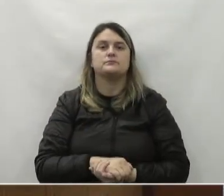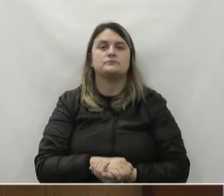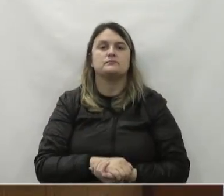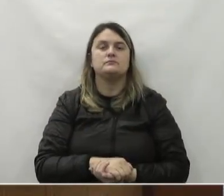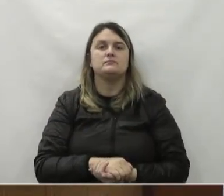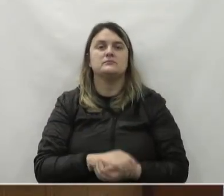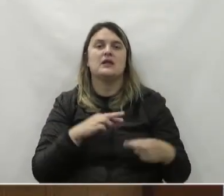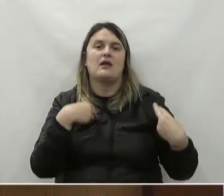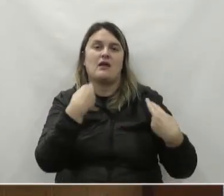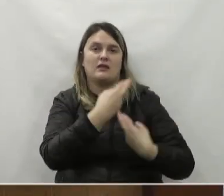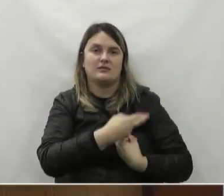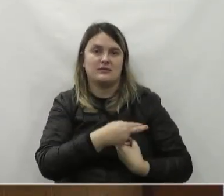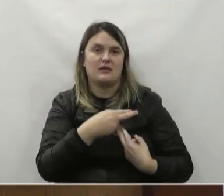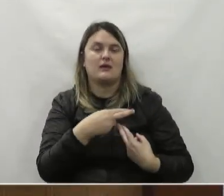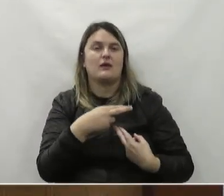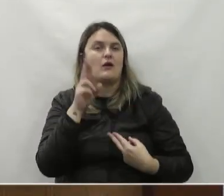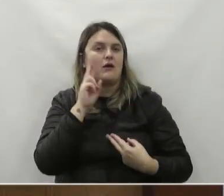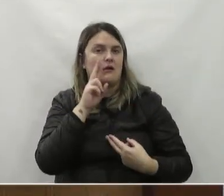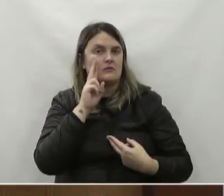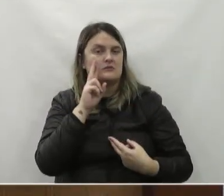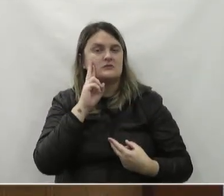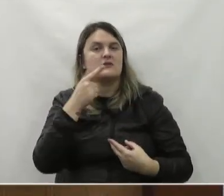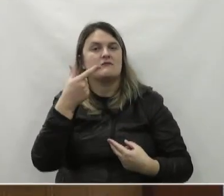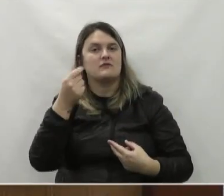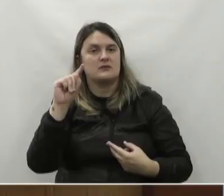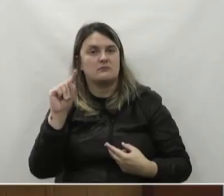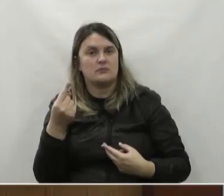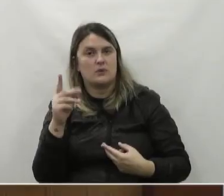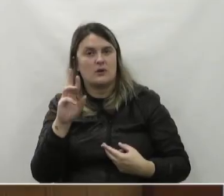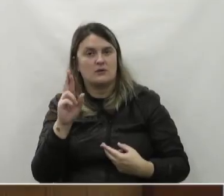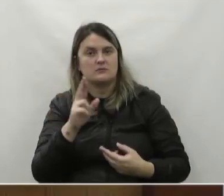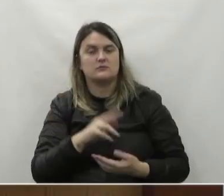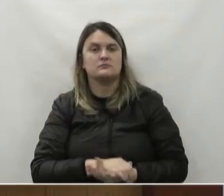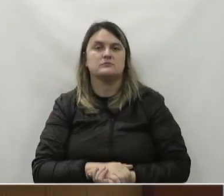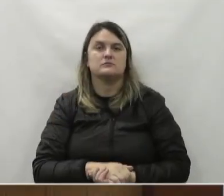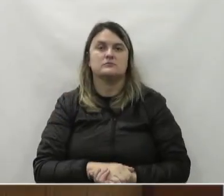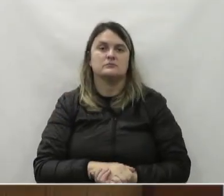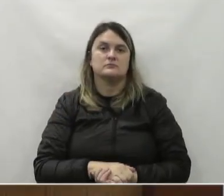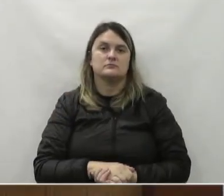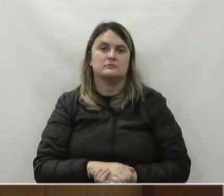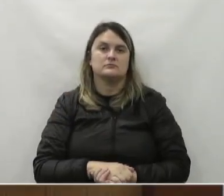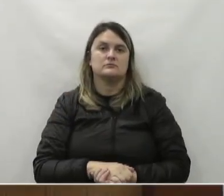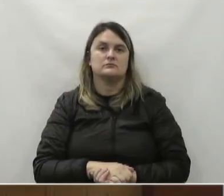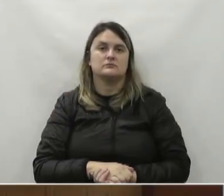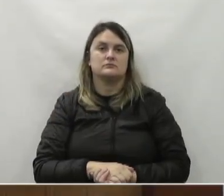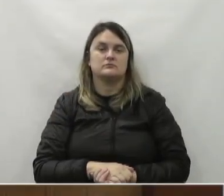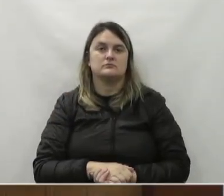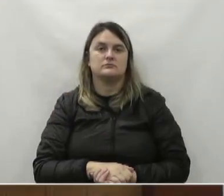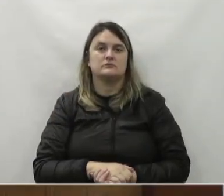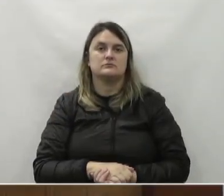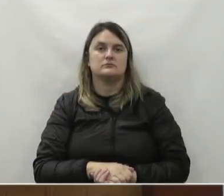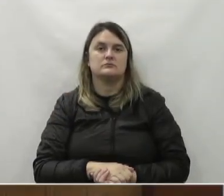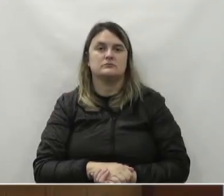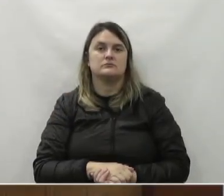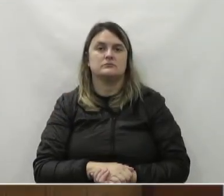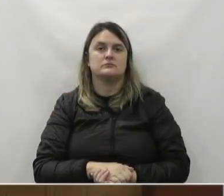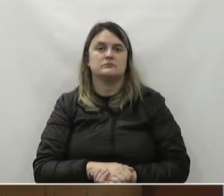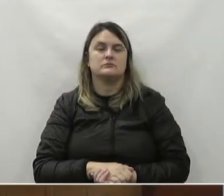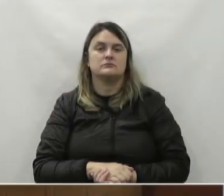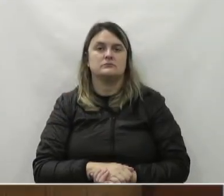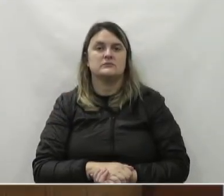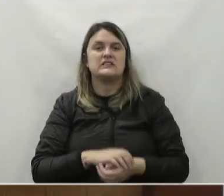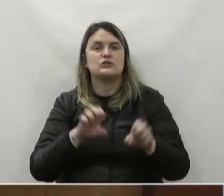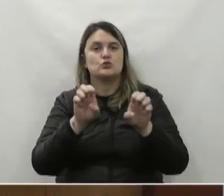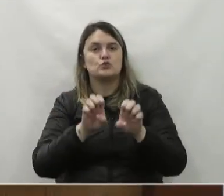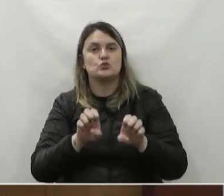Rede Feminina de Combate ao Câncer, no valor de R$20 mil, né? E a emenda aqui indicada pela